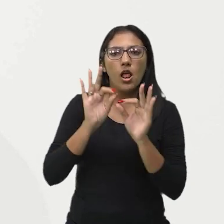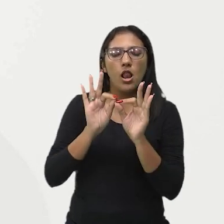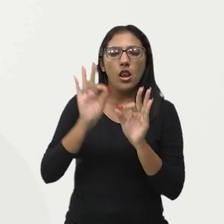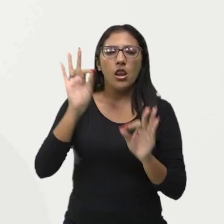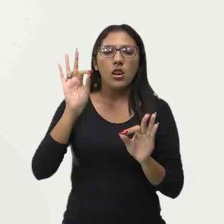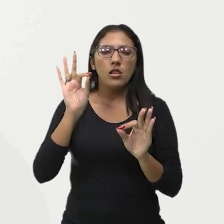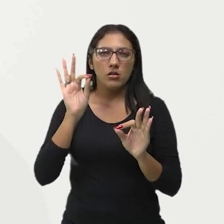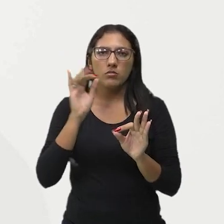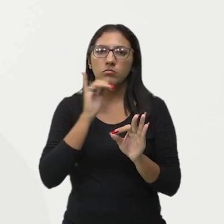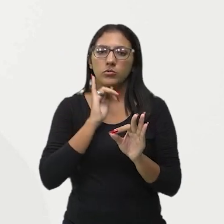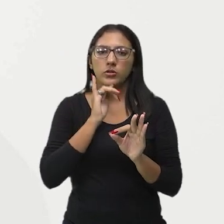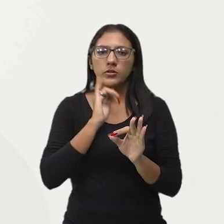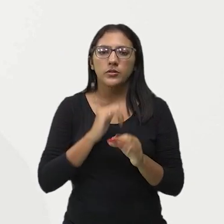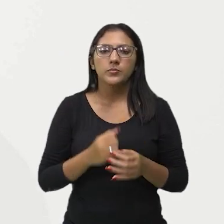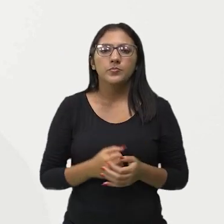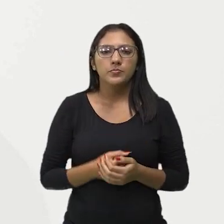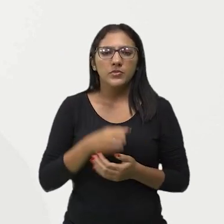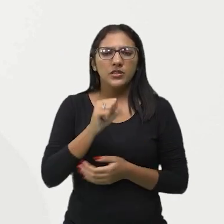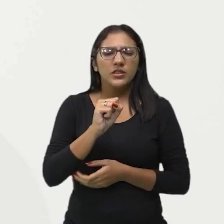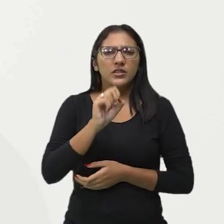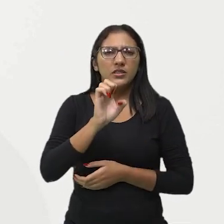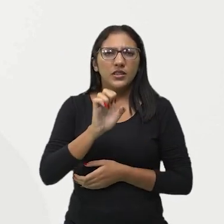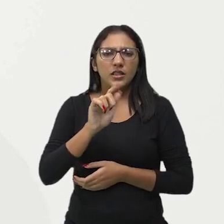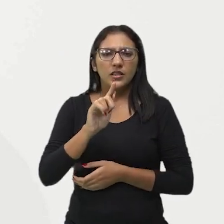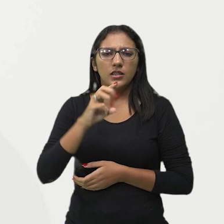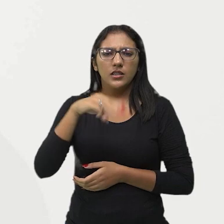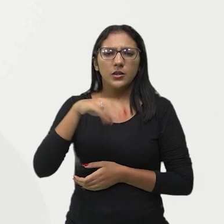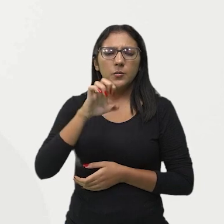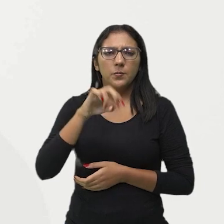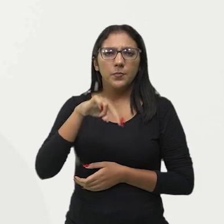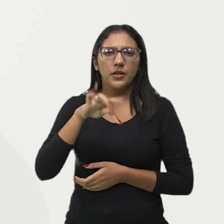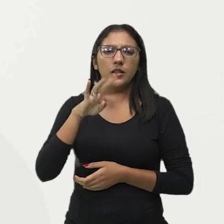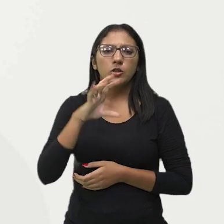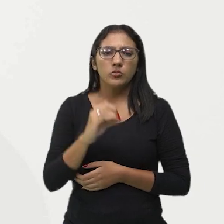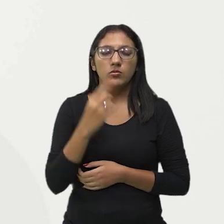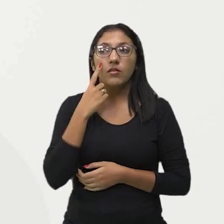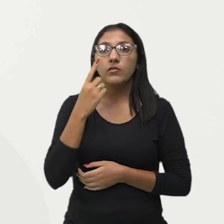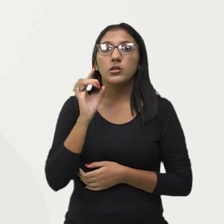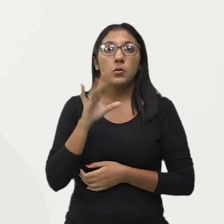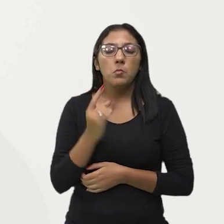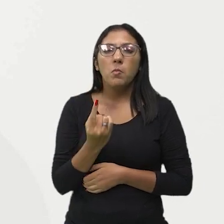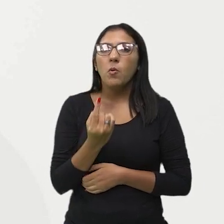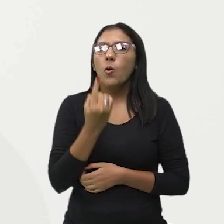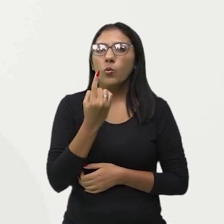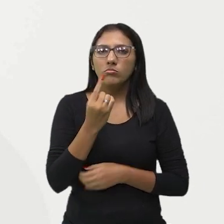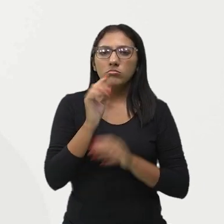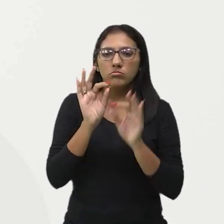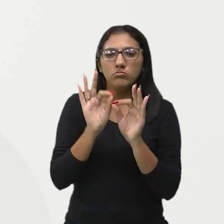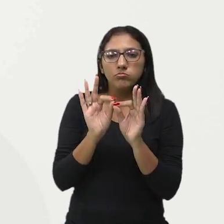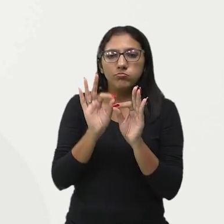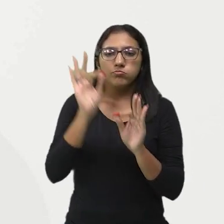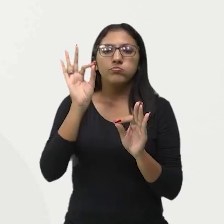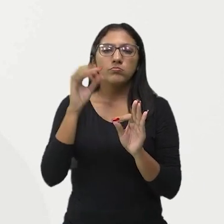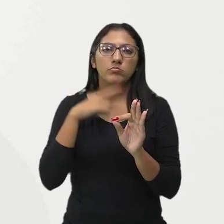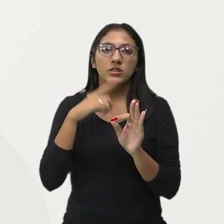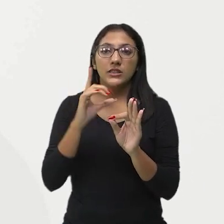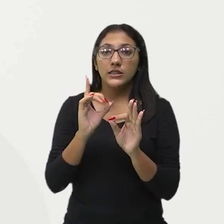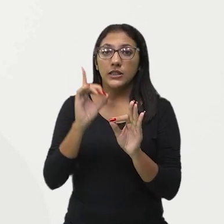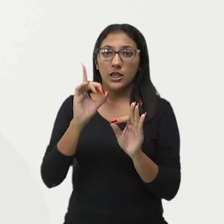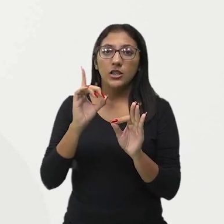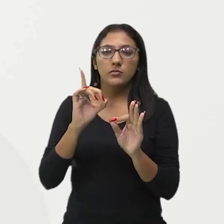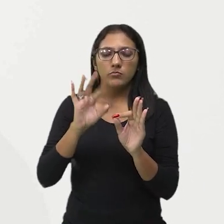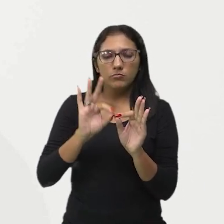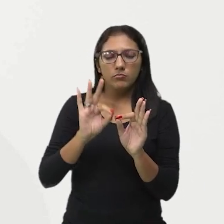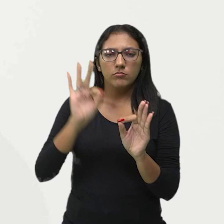temos aqui um segmento na nossa ilustração, que nós chamamos ele de diâmetro, tá legal? Esse segmento, ó, é esse aqui,